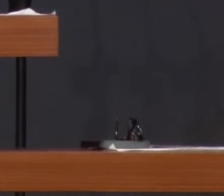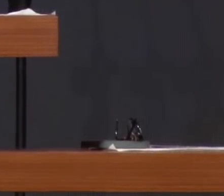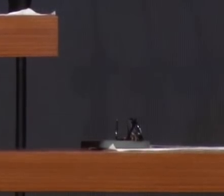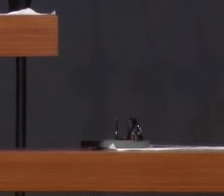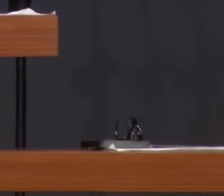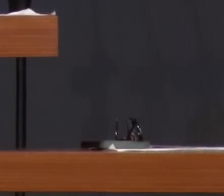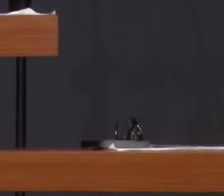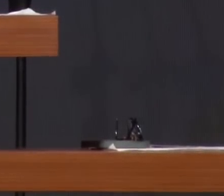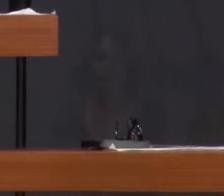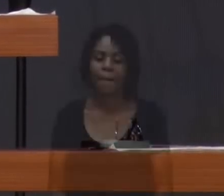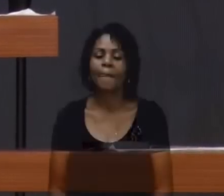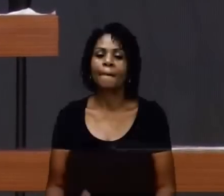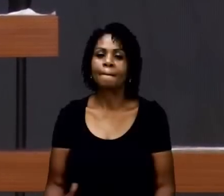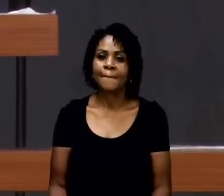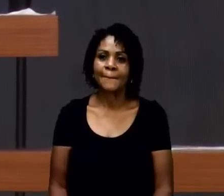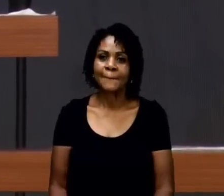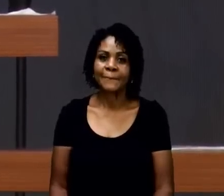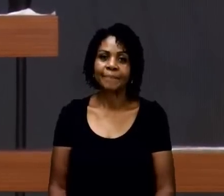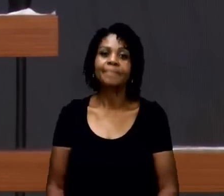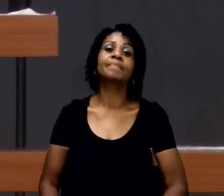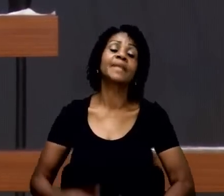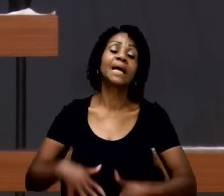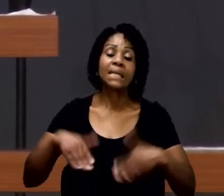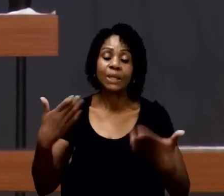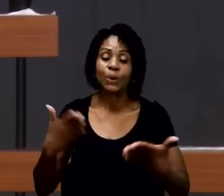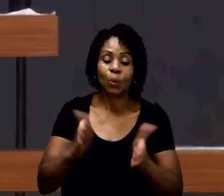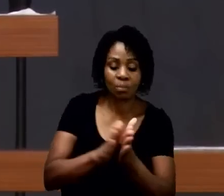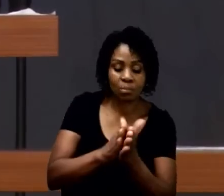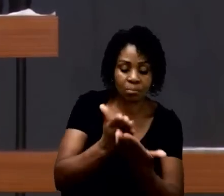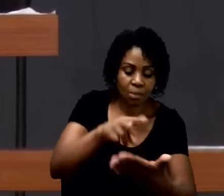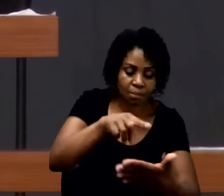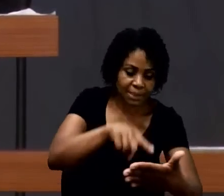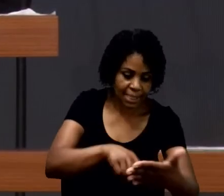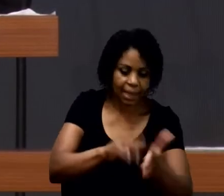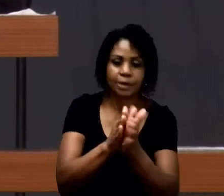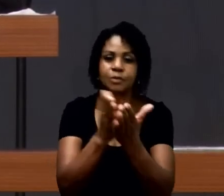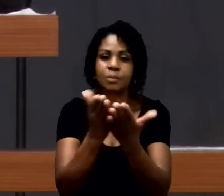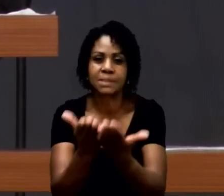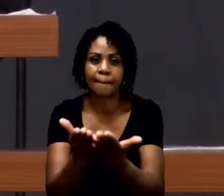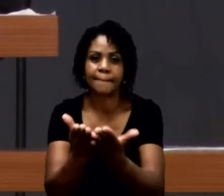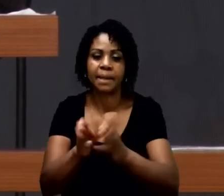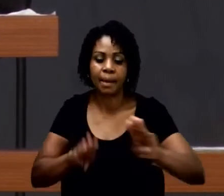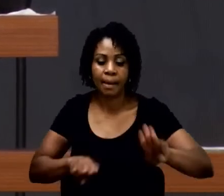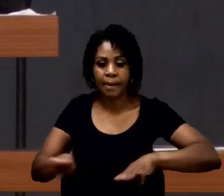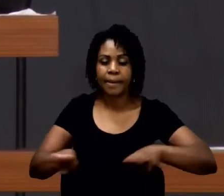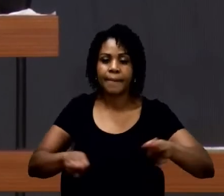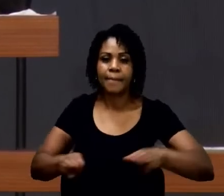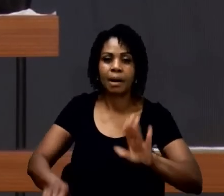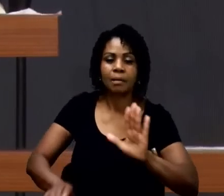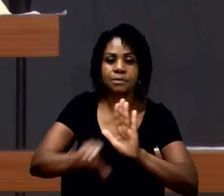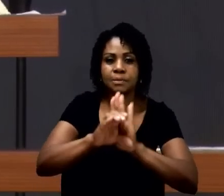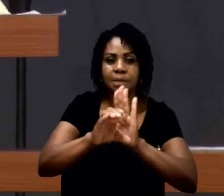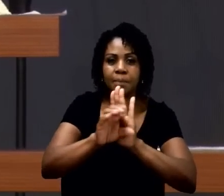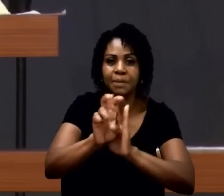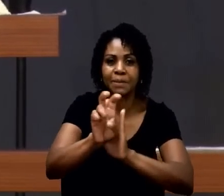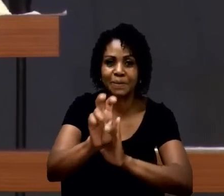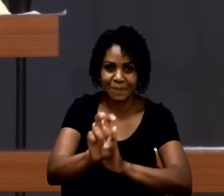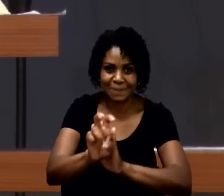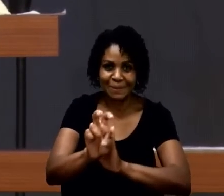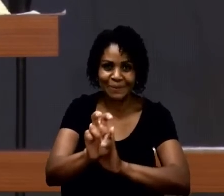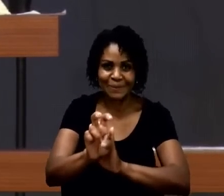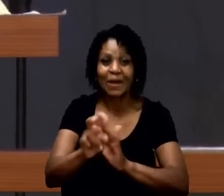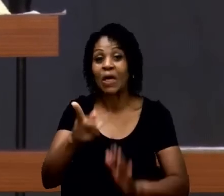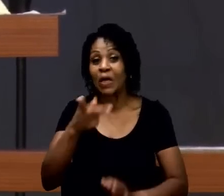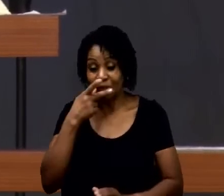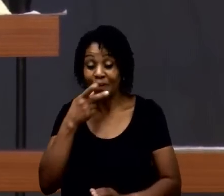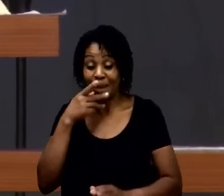aceleração no coração da gente. E uma passagem, eu queria que você abrisse em Marcos capítulo 5, é lógico que eu estou falando de Marcos,